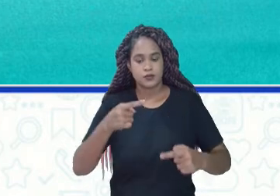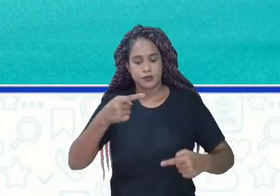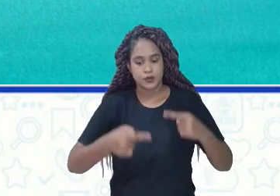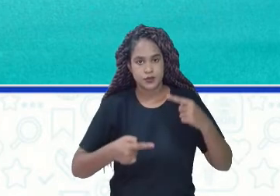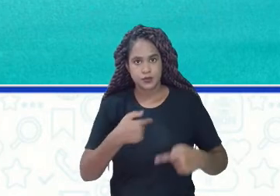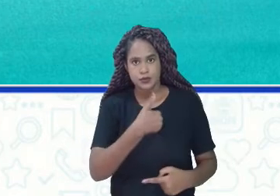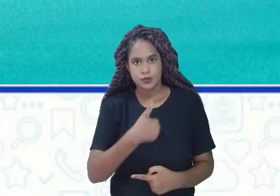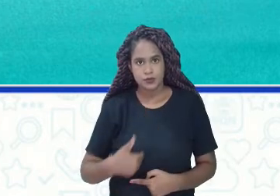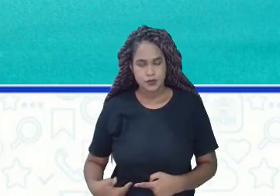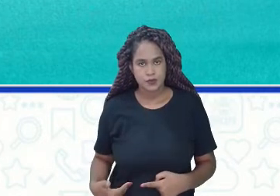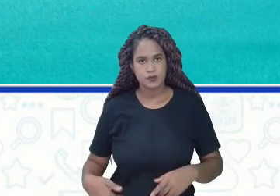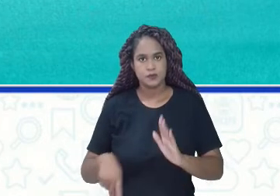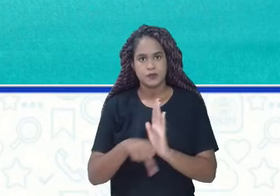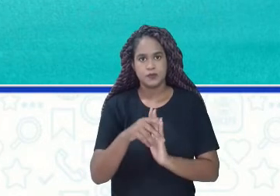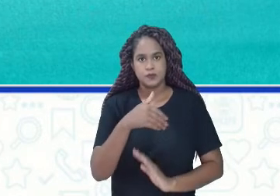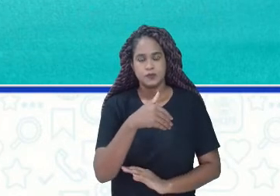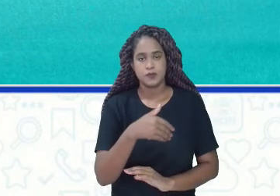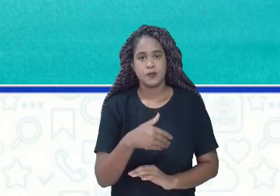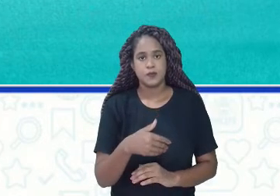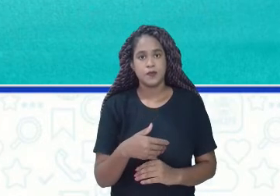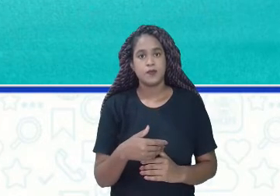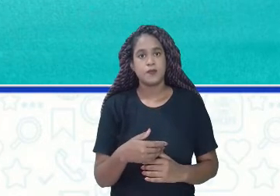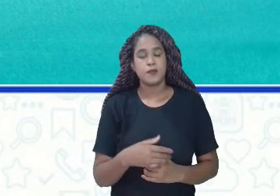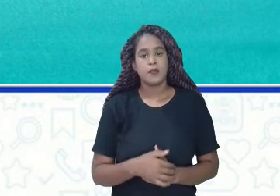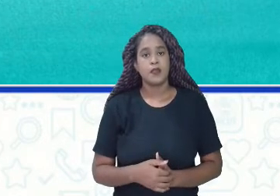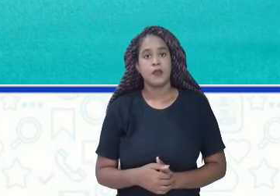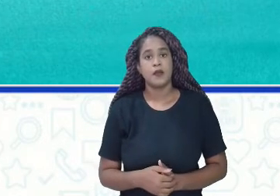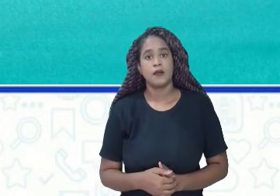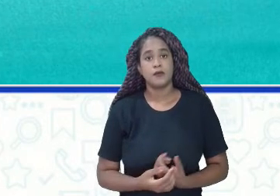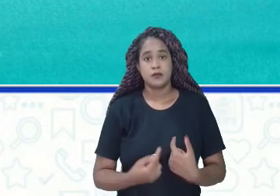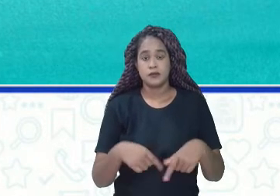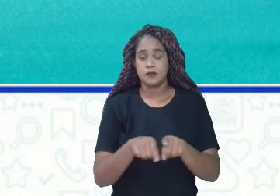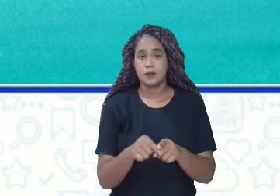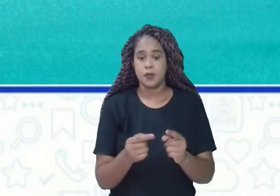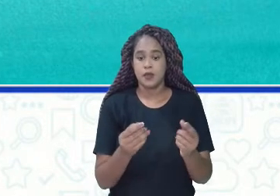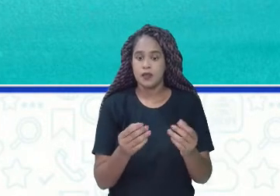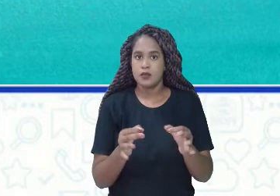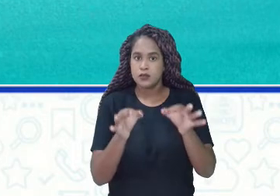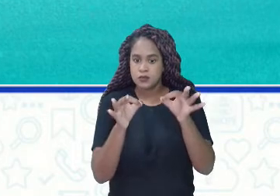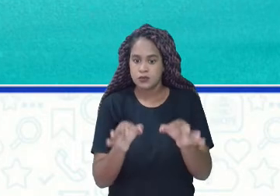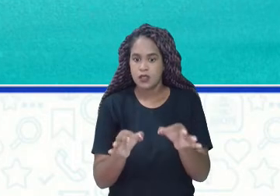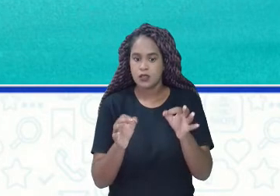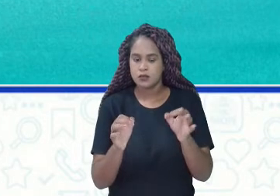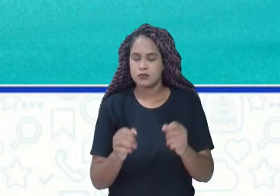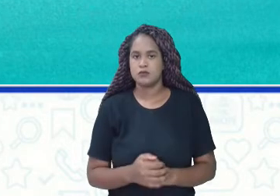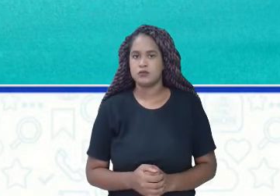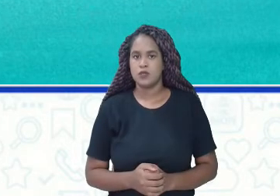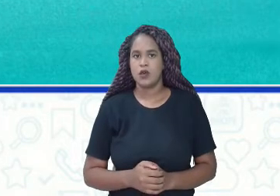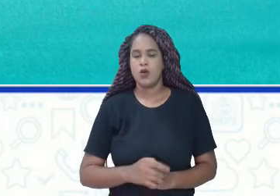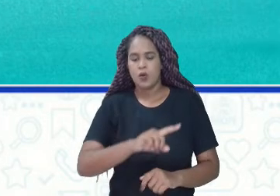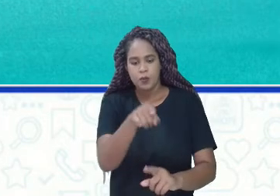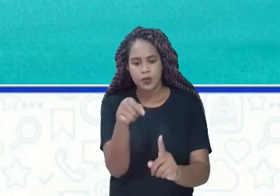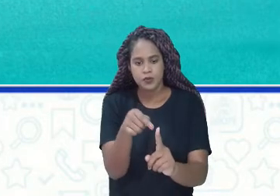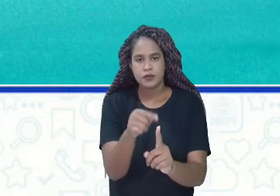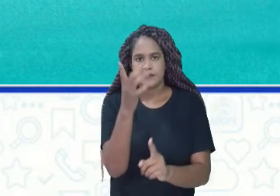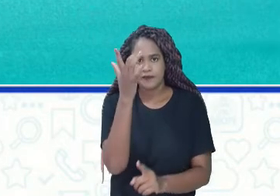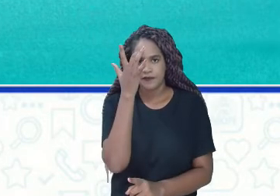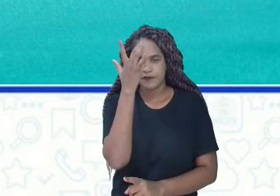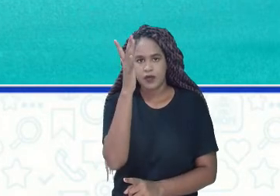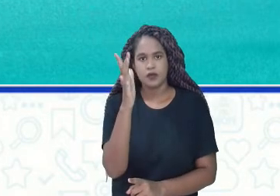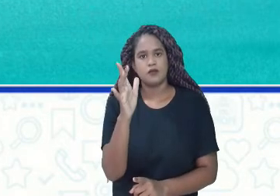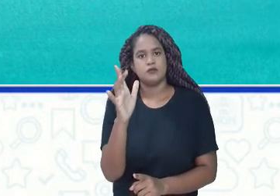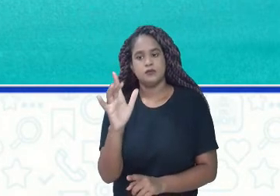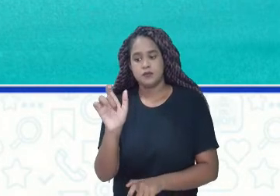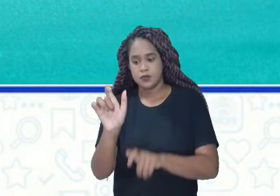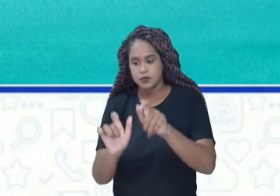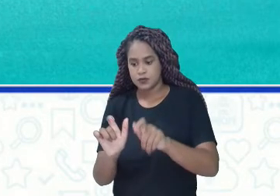adotadas pelo governo e que visariam reparar essa injustiça de forma ativa, ou seja, facilitando o acesso dos indivíduos membros